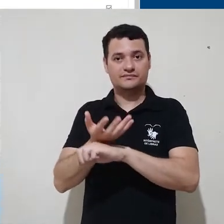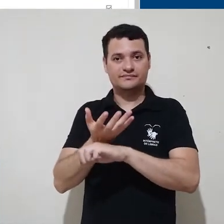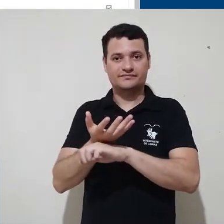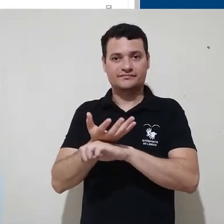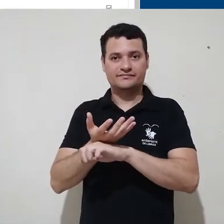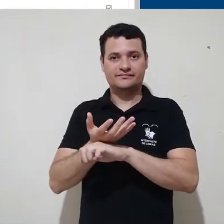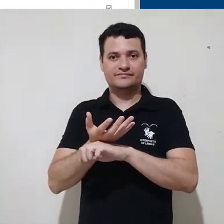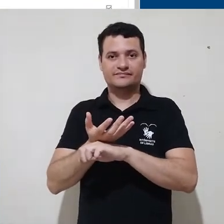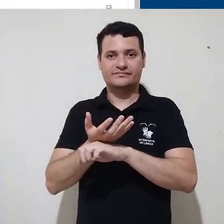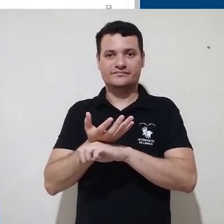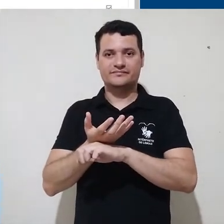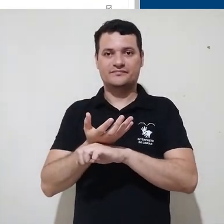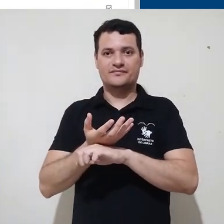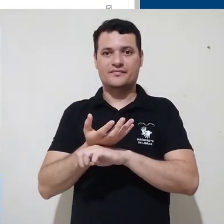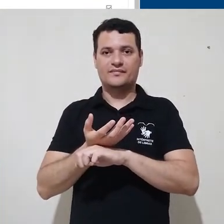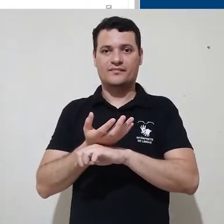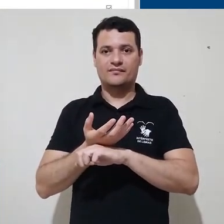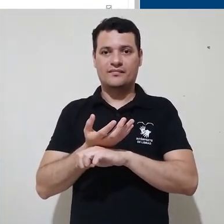disciplina, no caso, o curso,